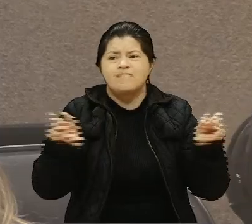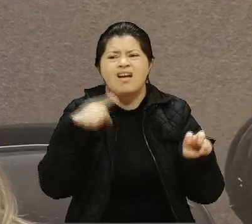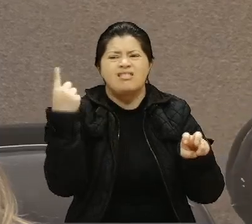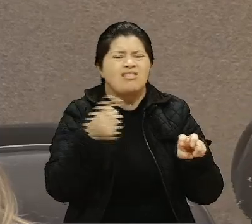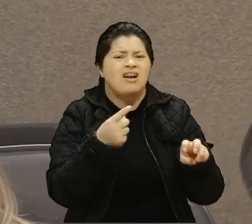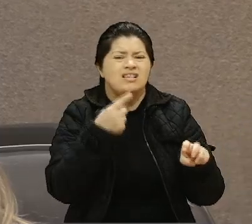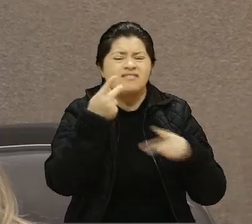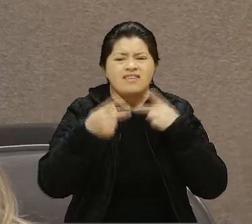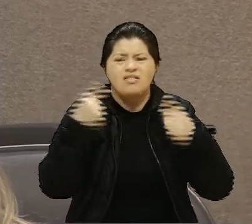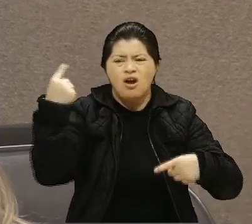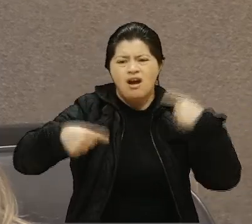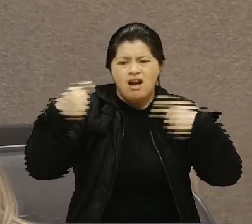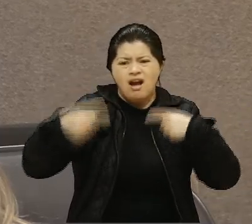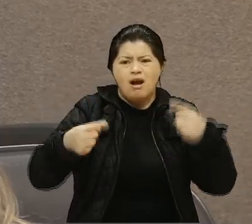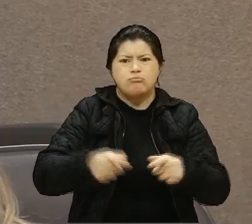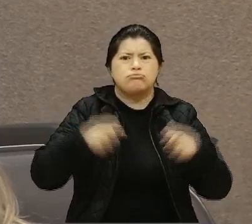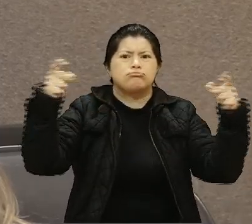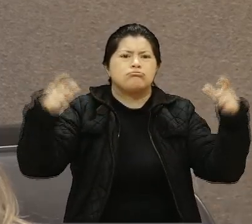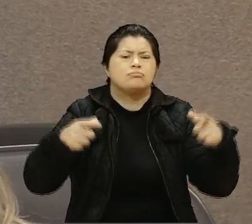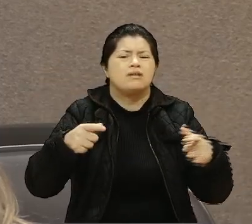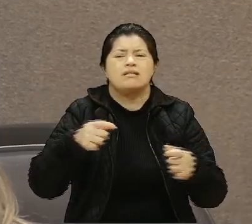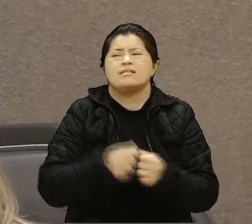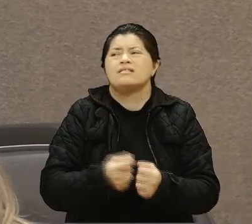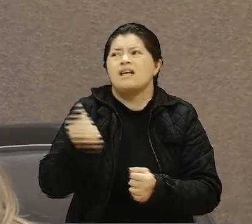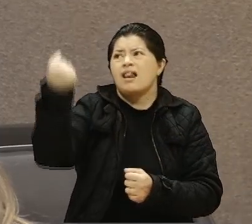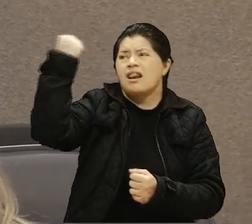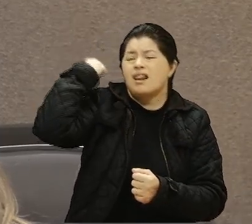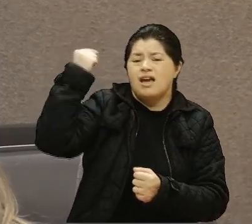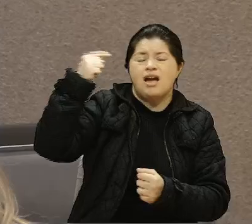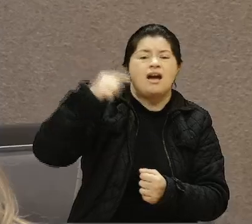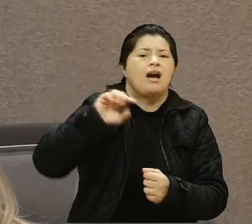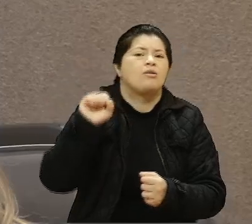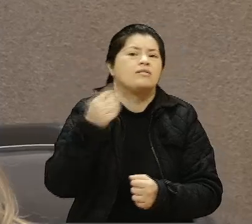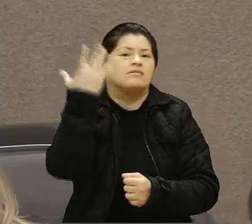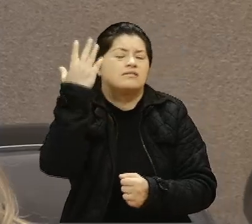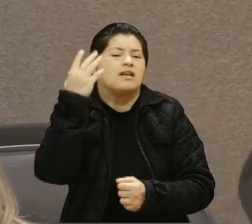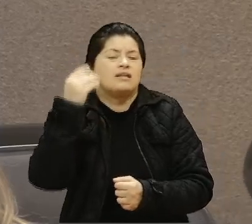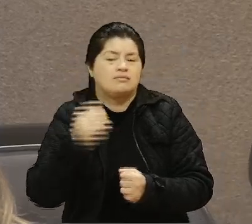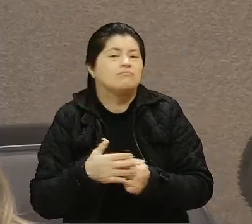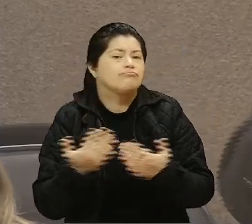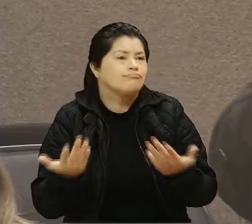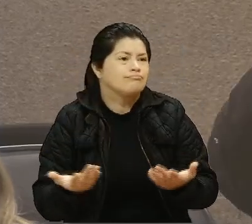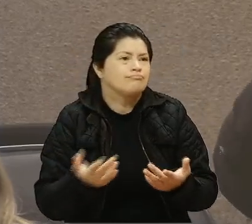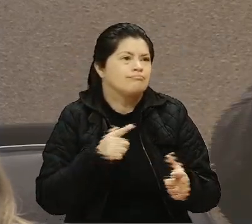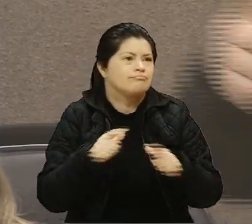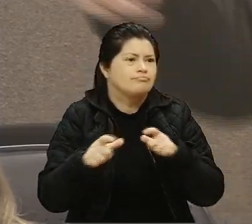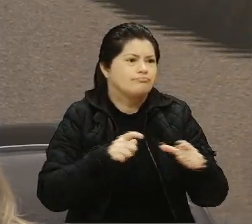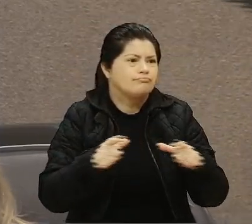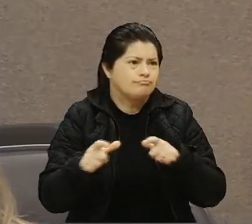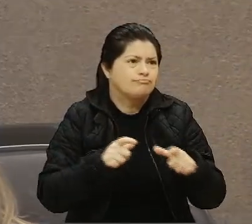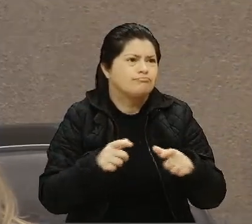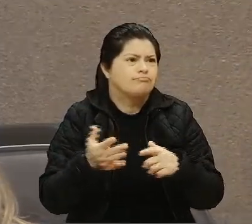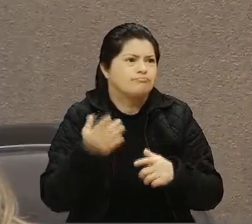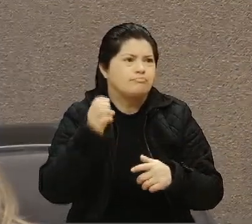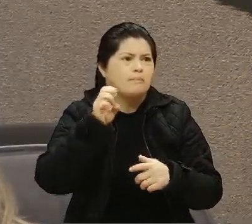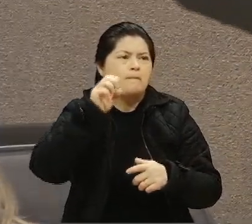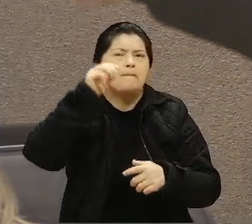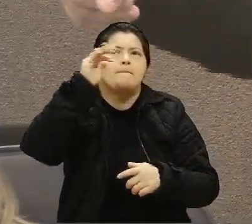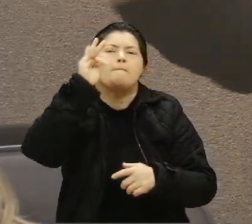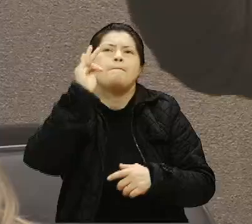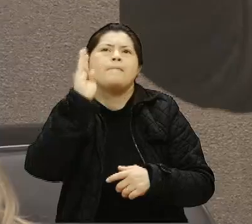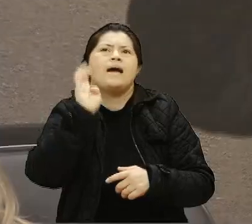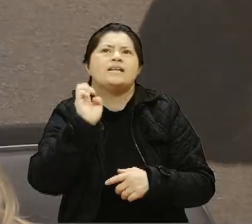grandes debates, como que era a questão das bets que estava acontecendo e estava avançando e parou. Quantas pessoas vocês aqui